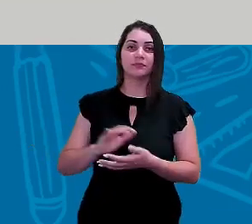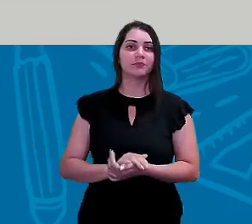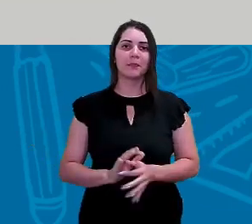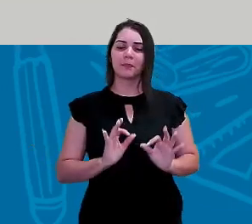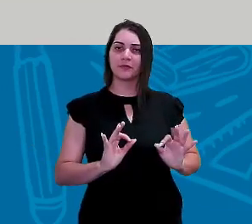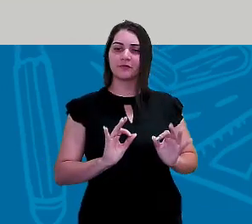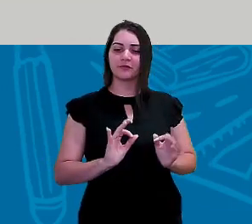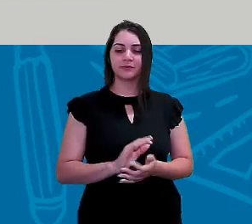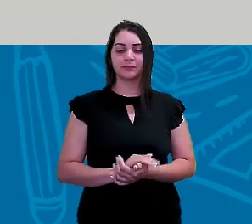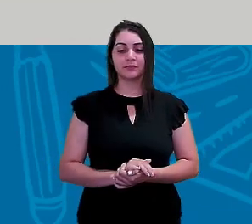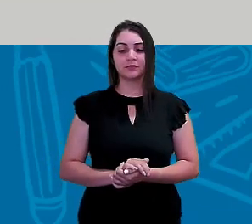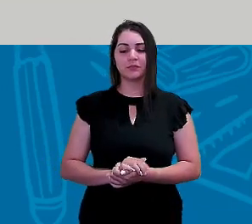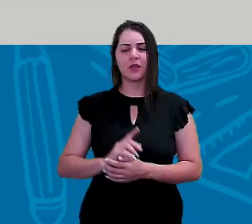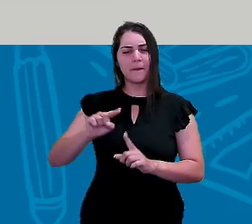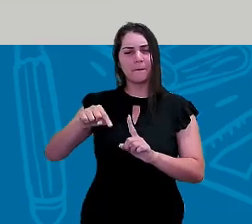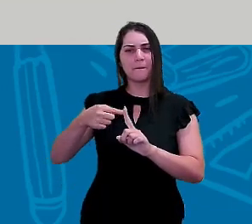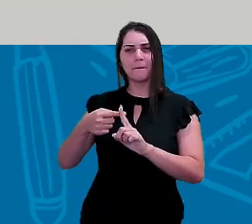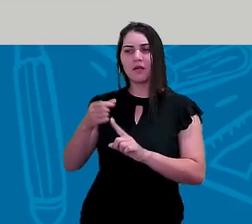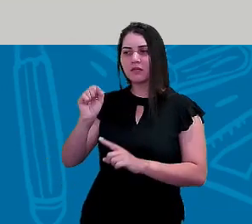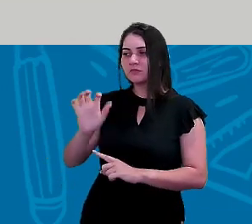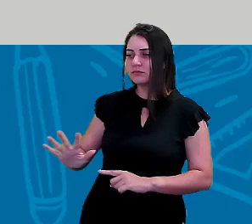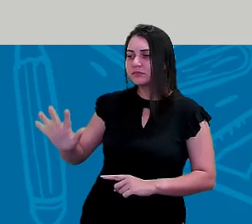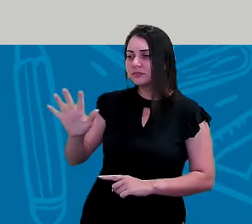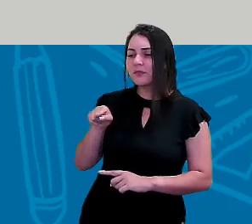Passando mais uma imagem.